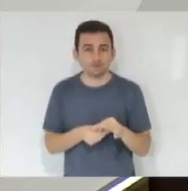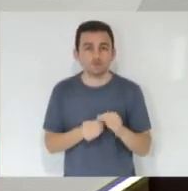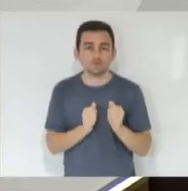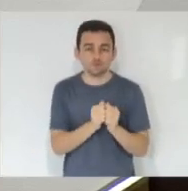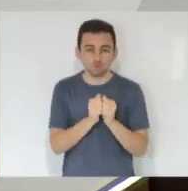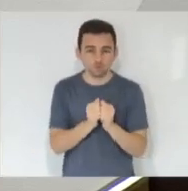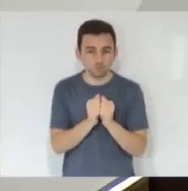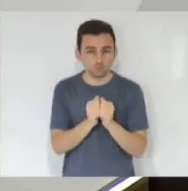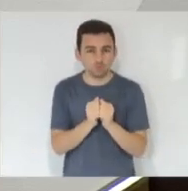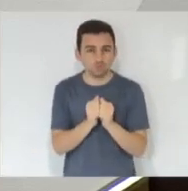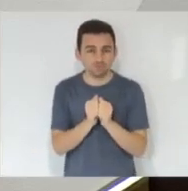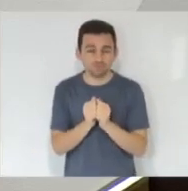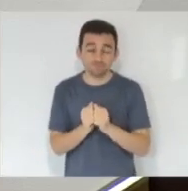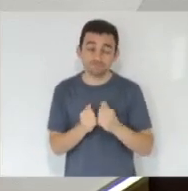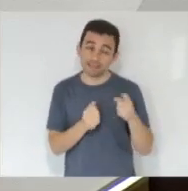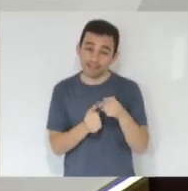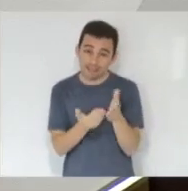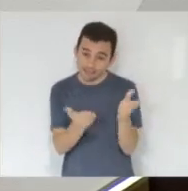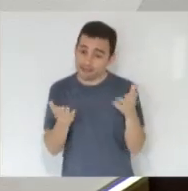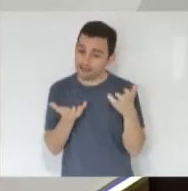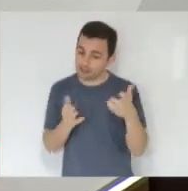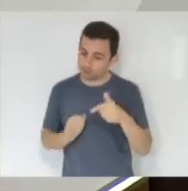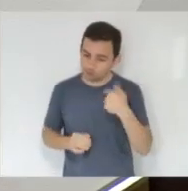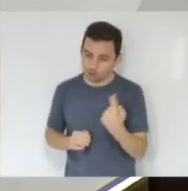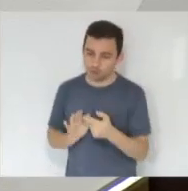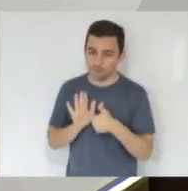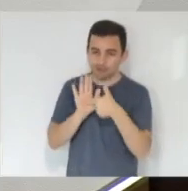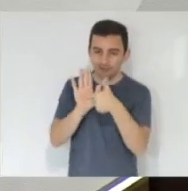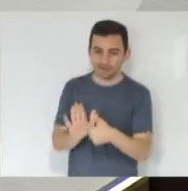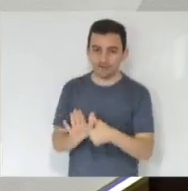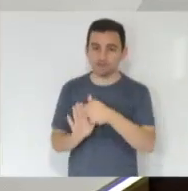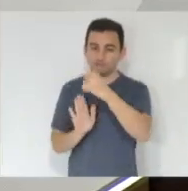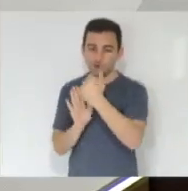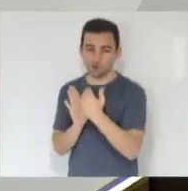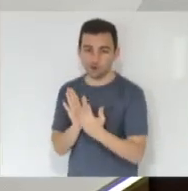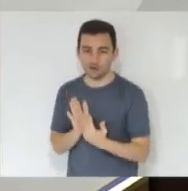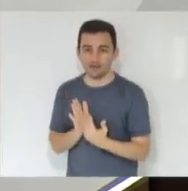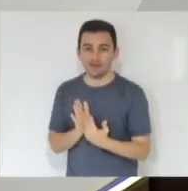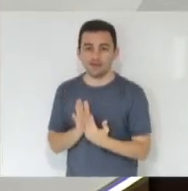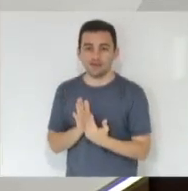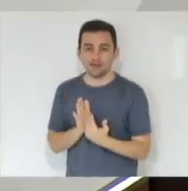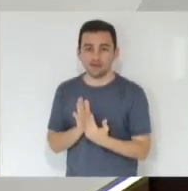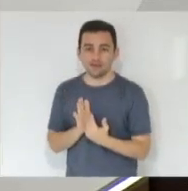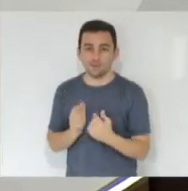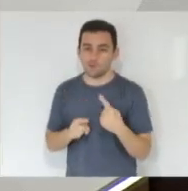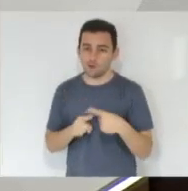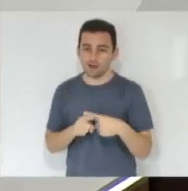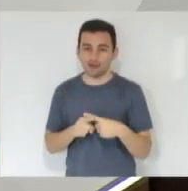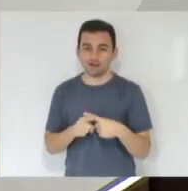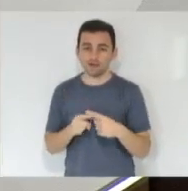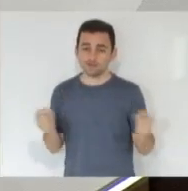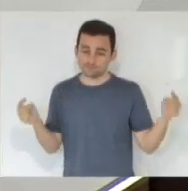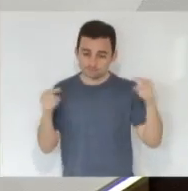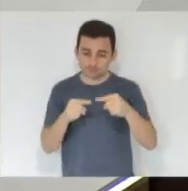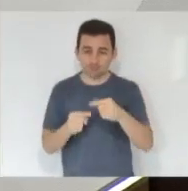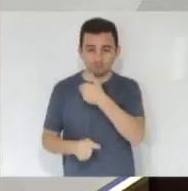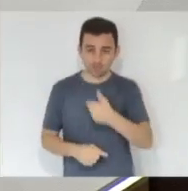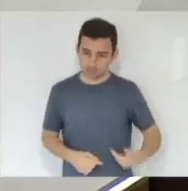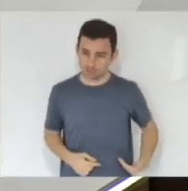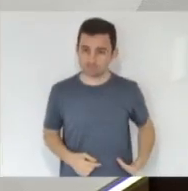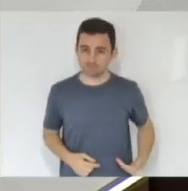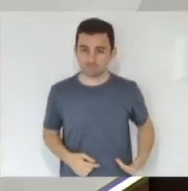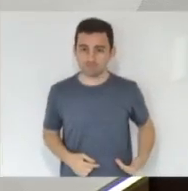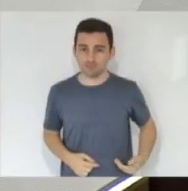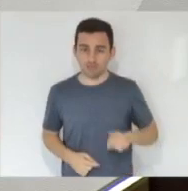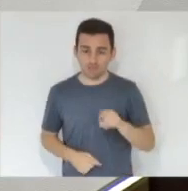questão de que nós apresentássemos esse programa, que, afinal, vem de encontro o que o governo deseja, o